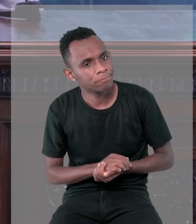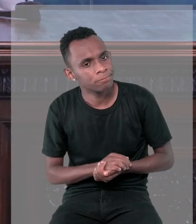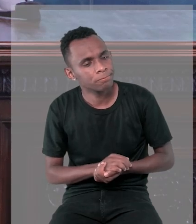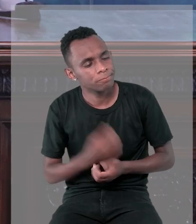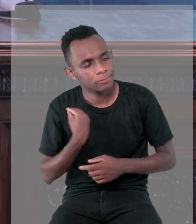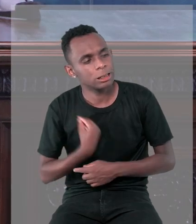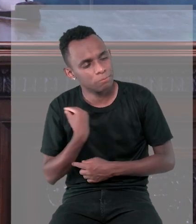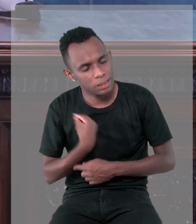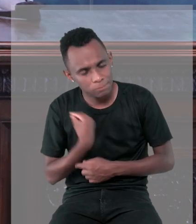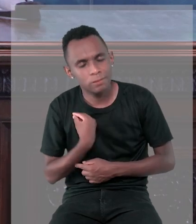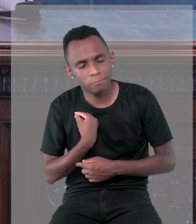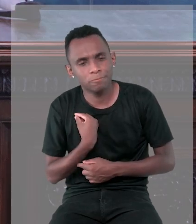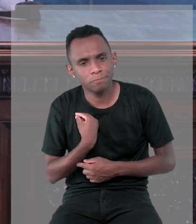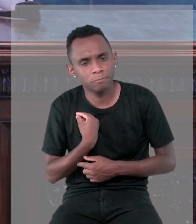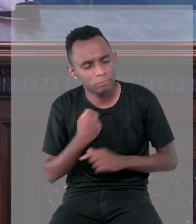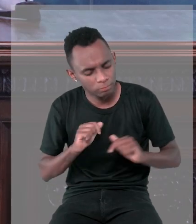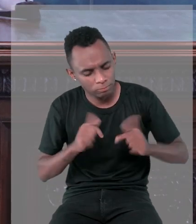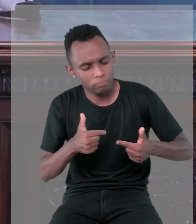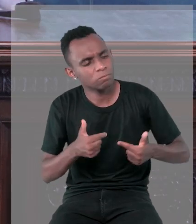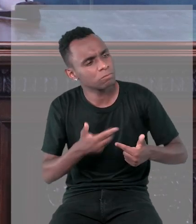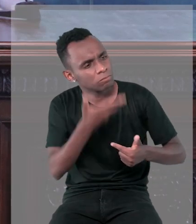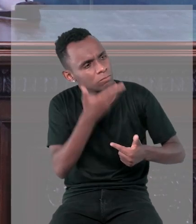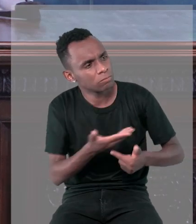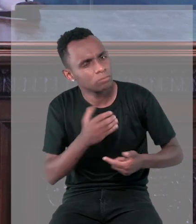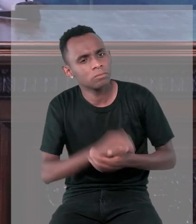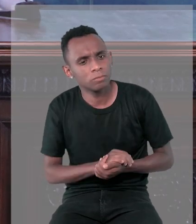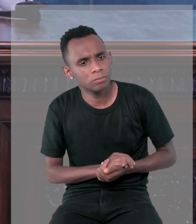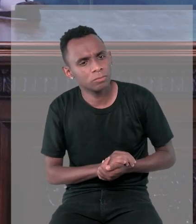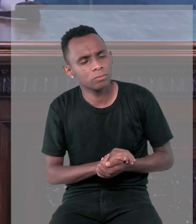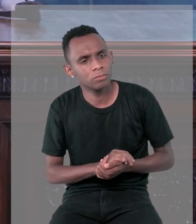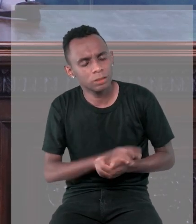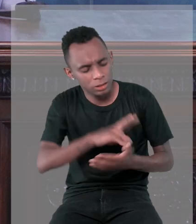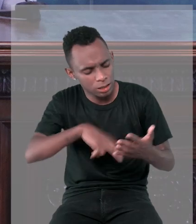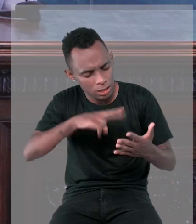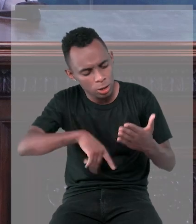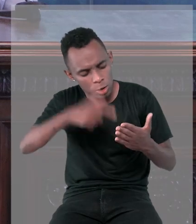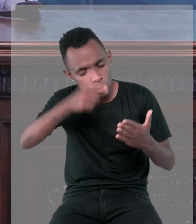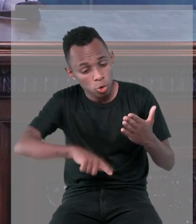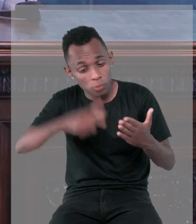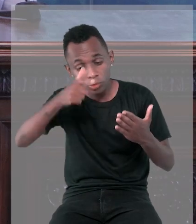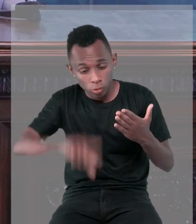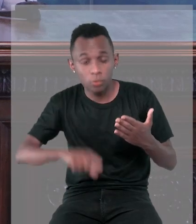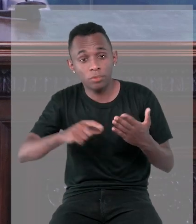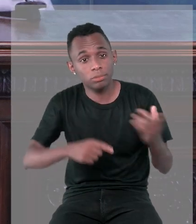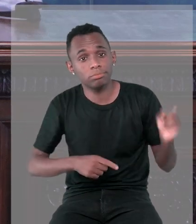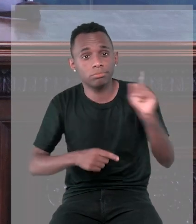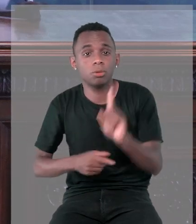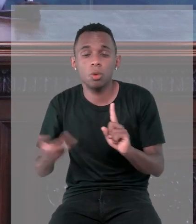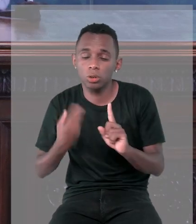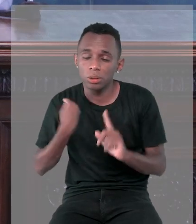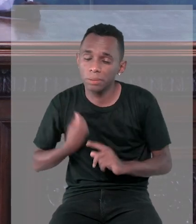sua participação e tudo mais, o empenho que você teve em ler o livro diversas vezes para poder vir aqui